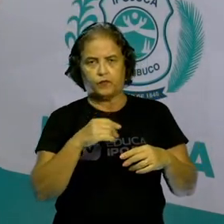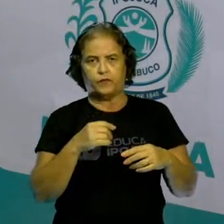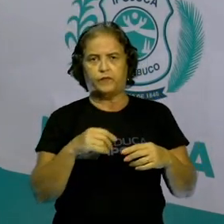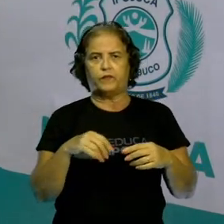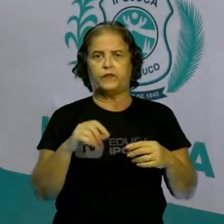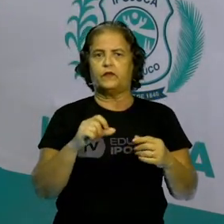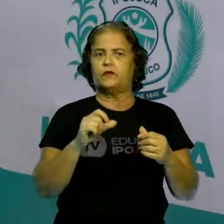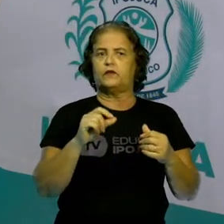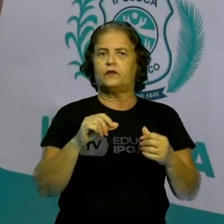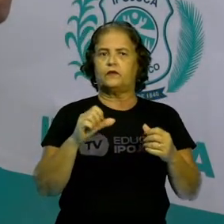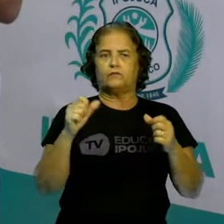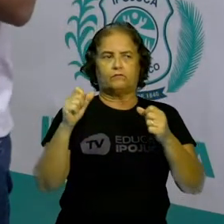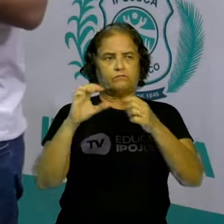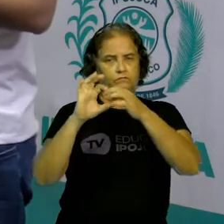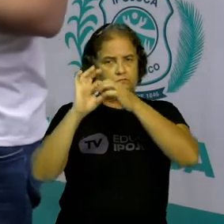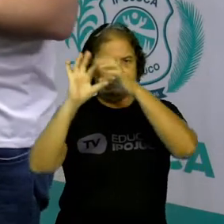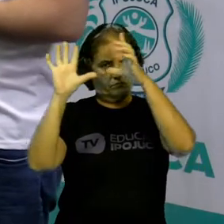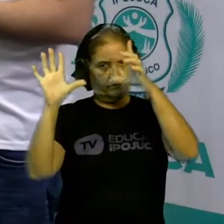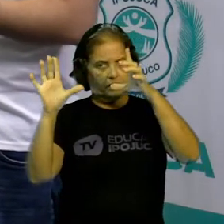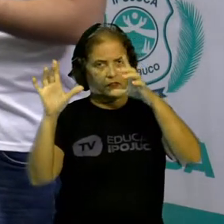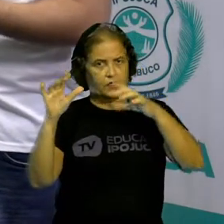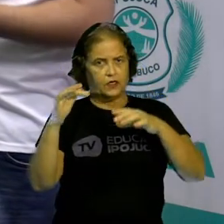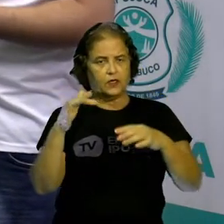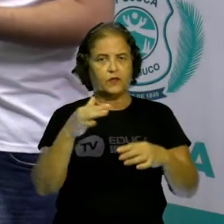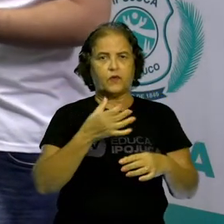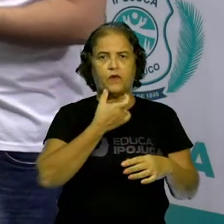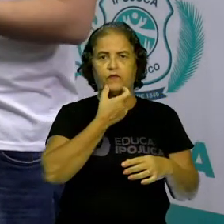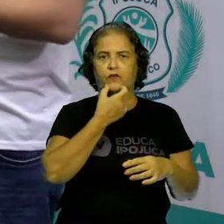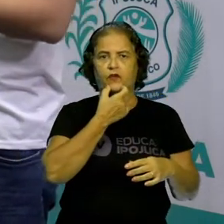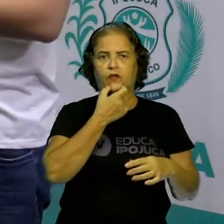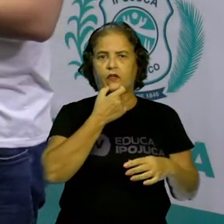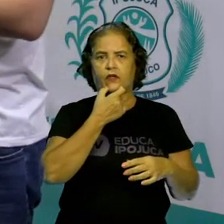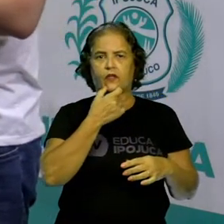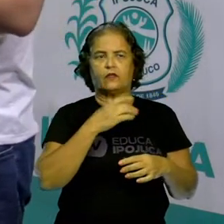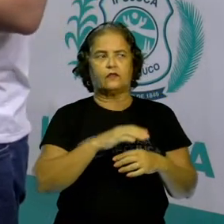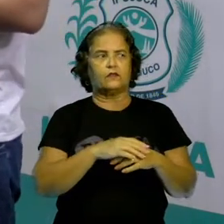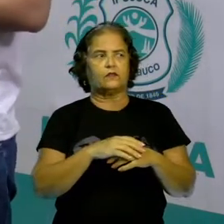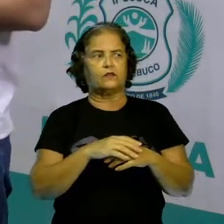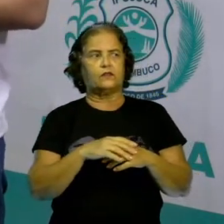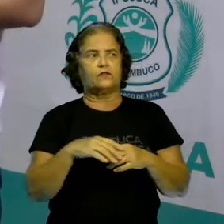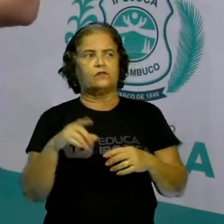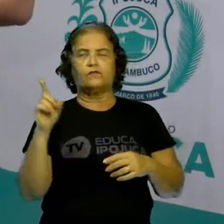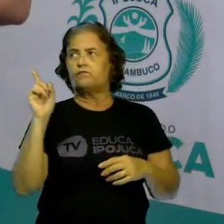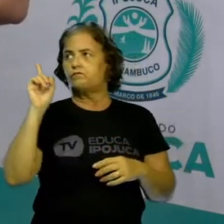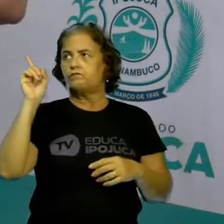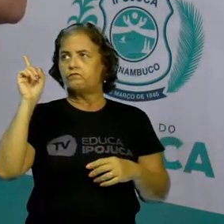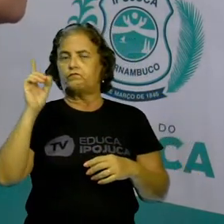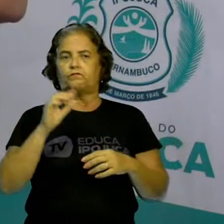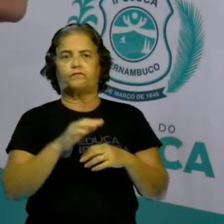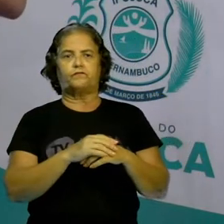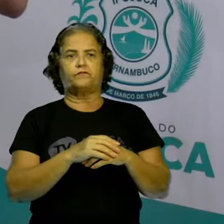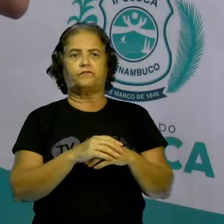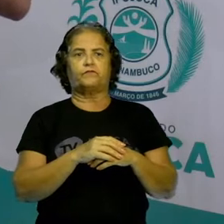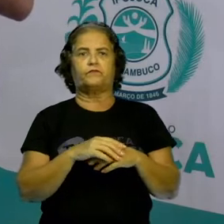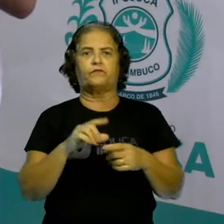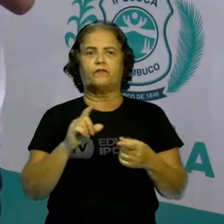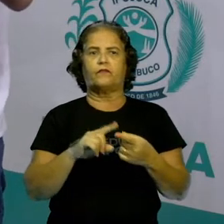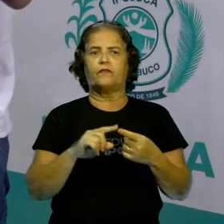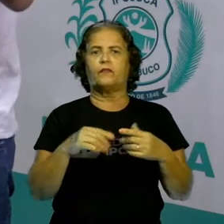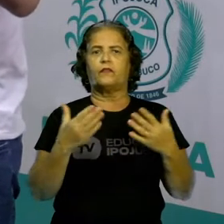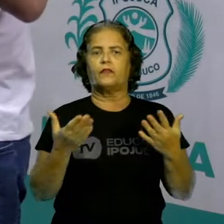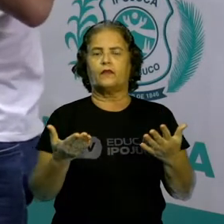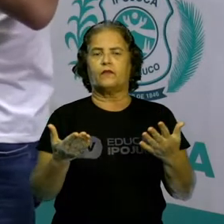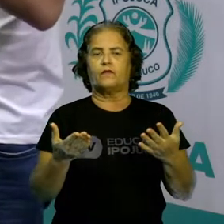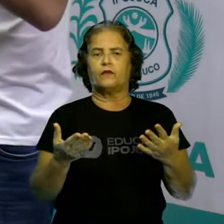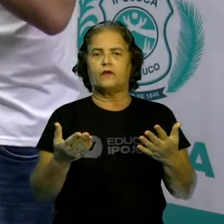representantes do liberalismo foi o inglês John Locke, tá, que é esse que nós estamos vendo aí na imagem. Então, vamos ver